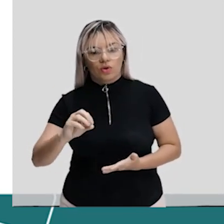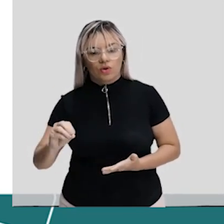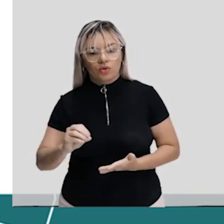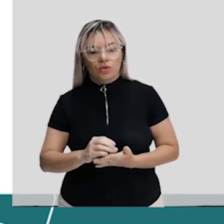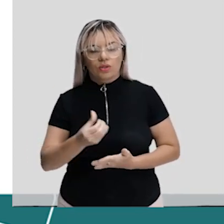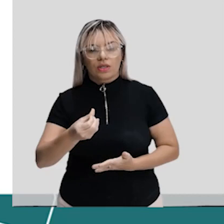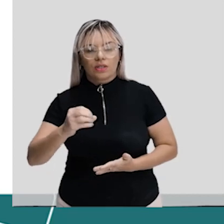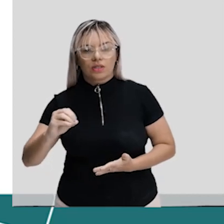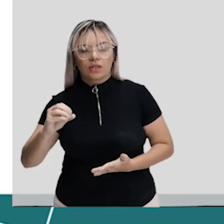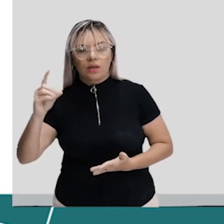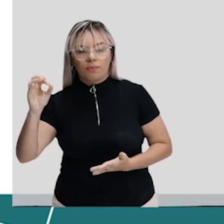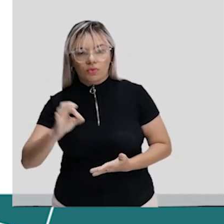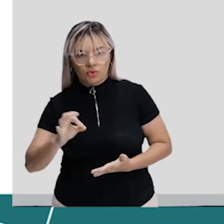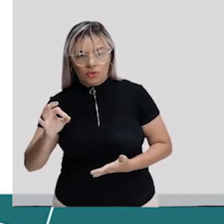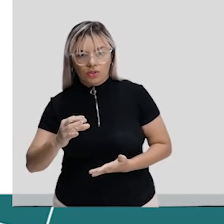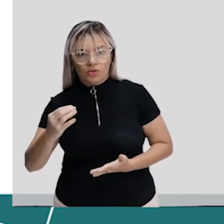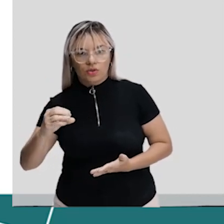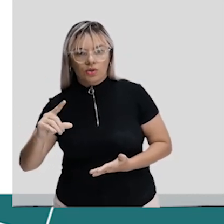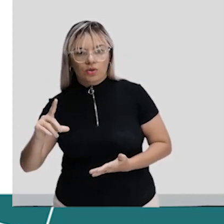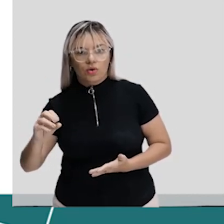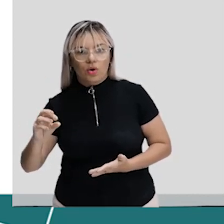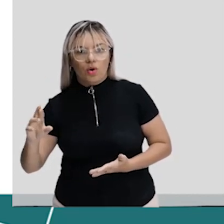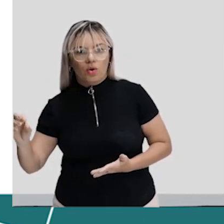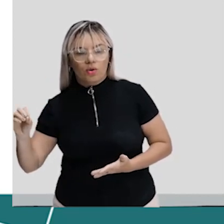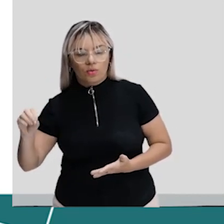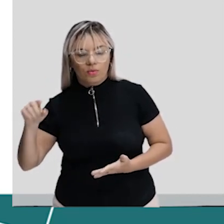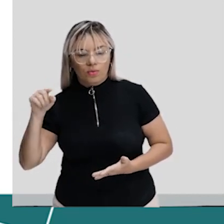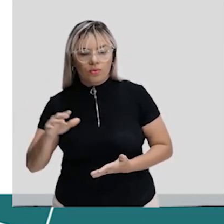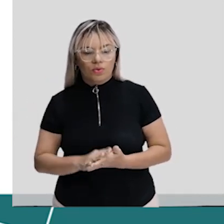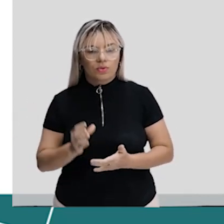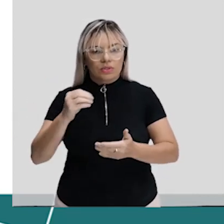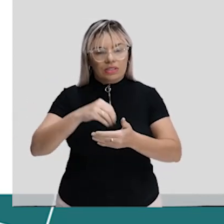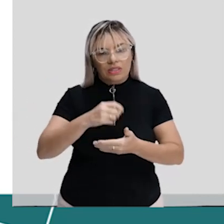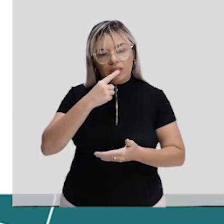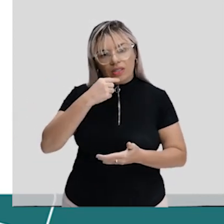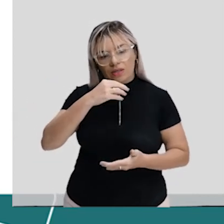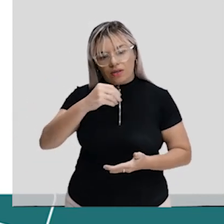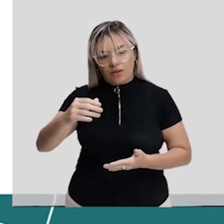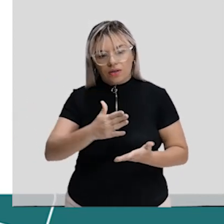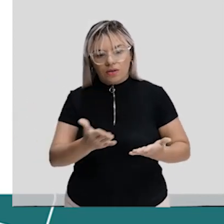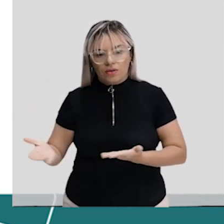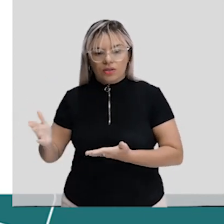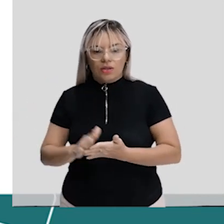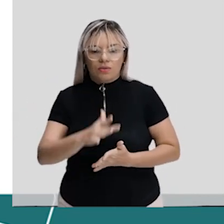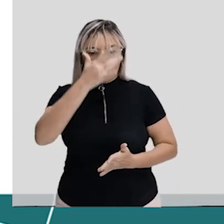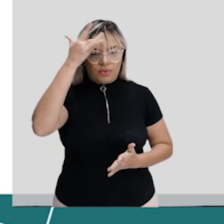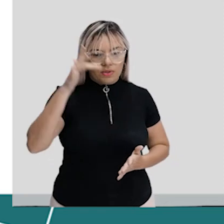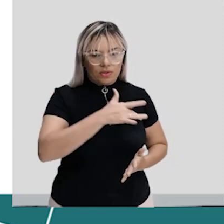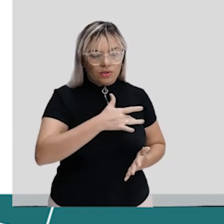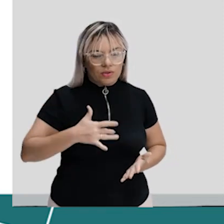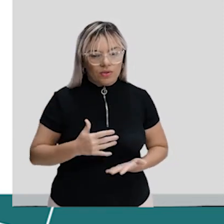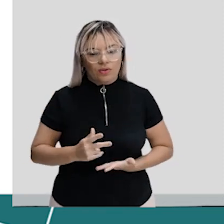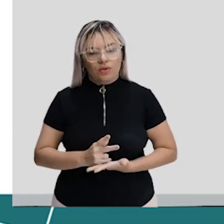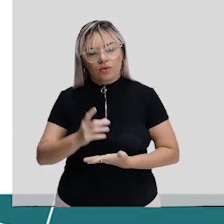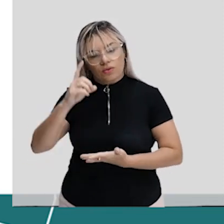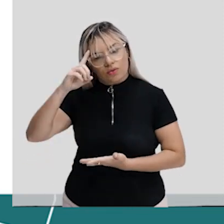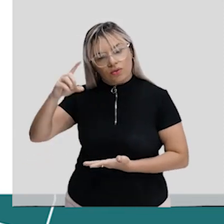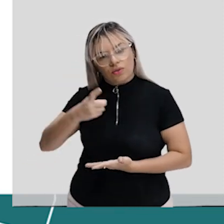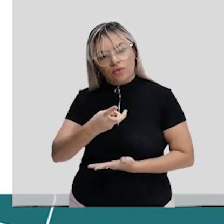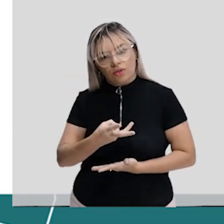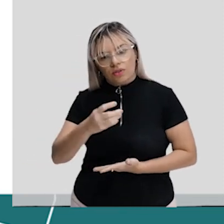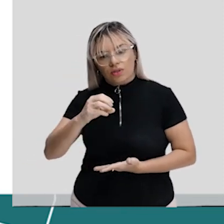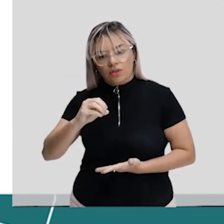Considere uma pessoa saudável que no decorrer de 30 dias consuma 450 gramas de sal de